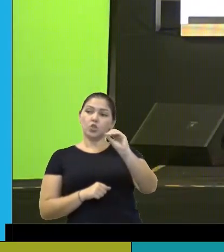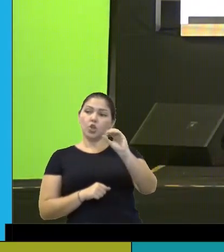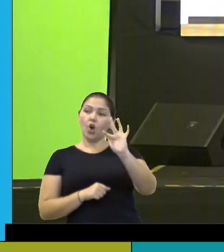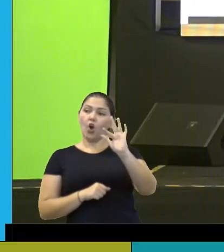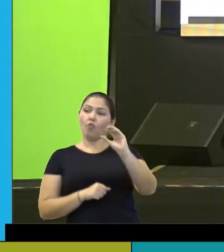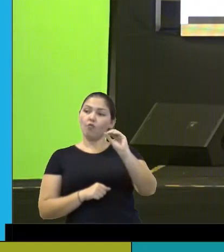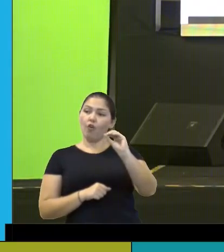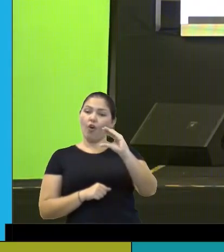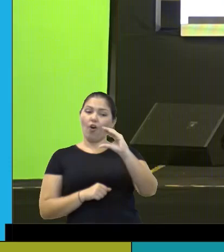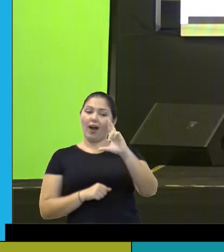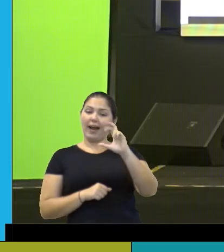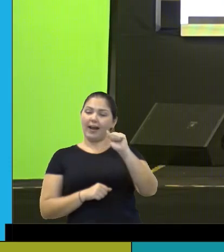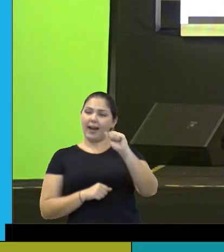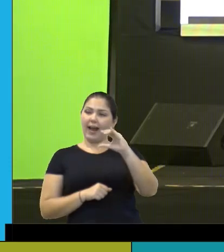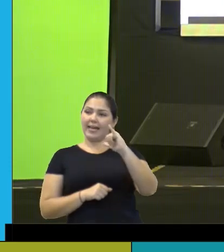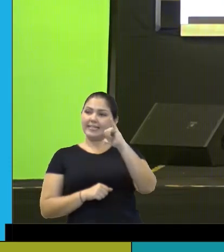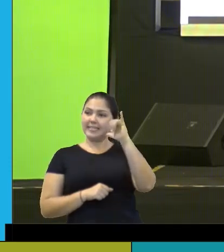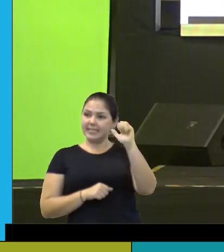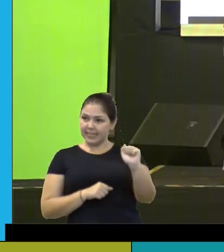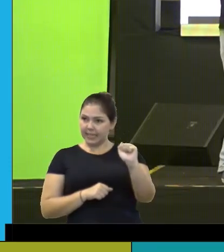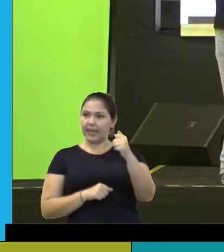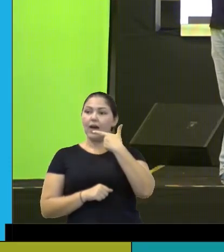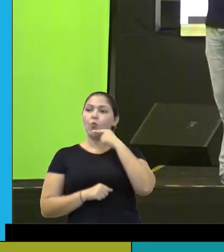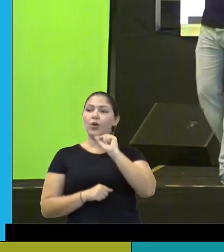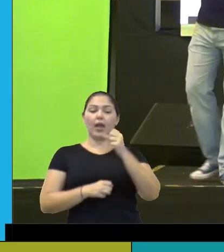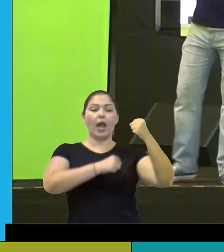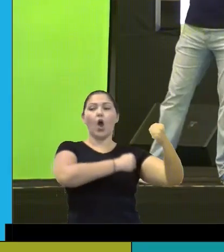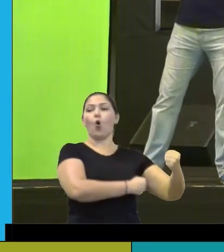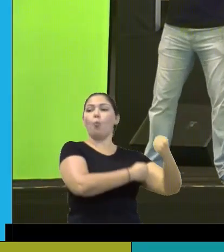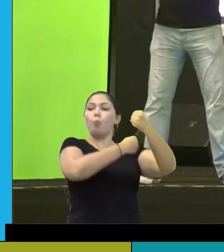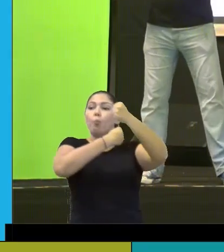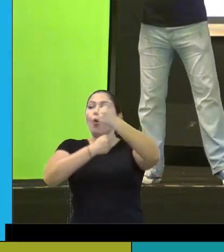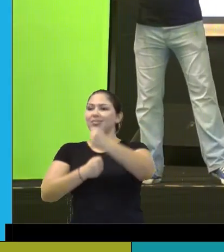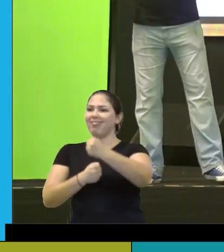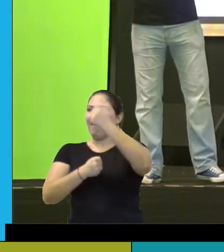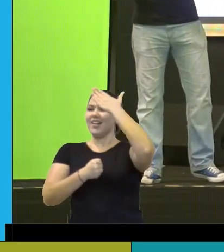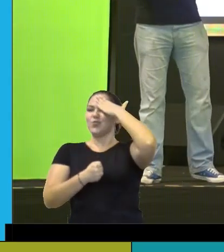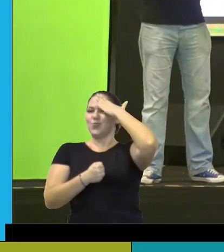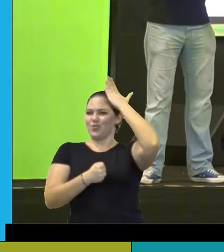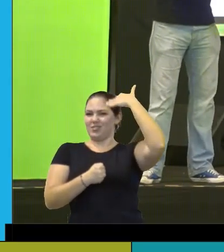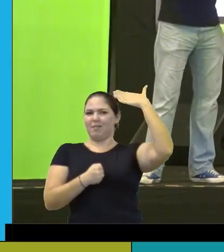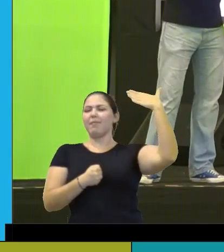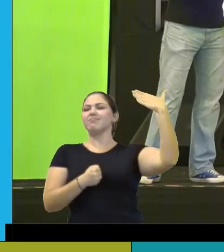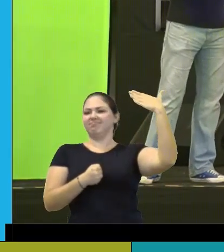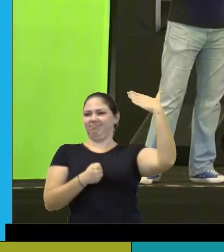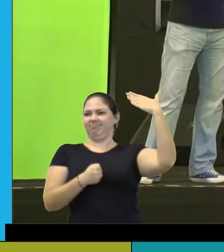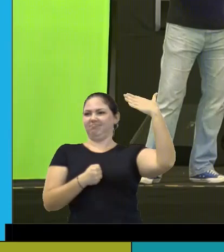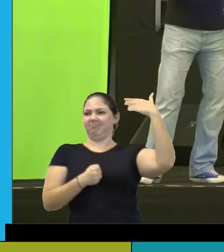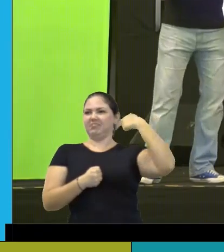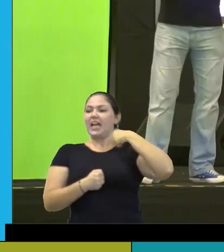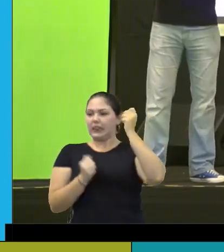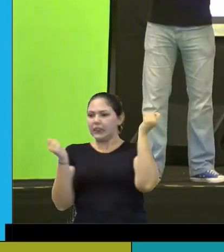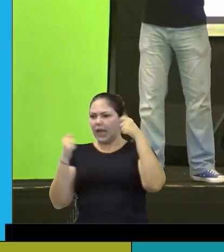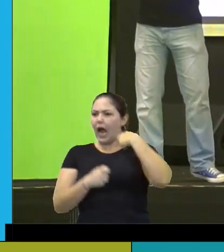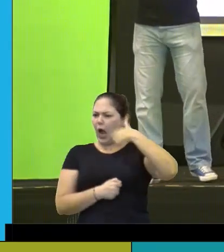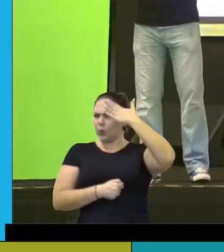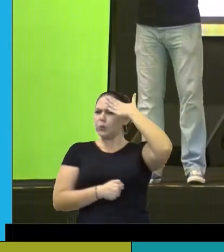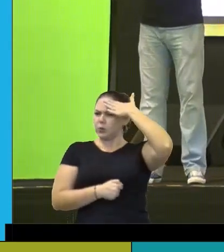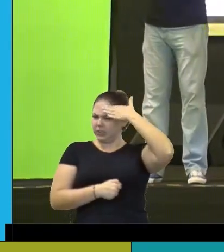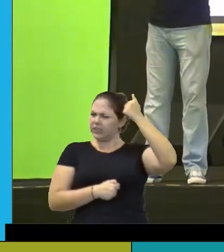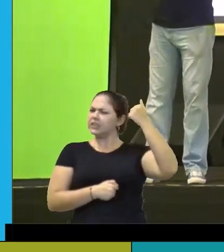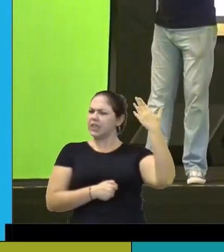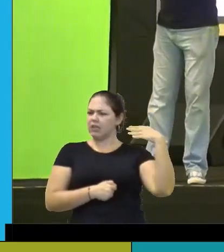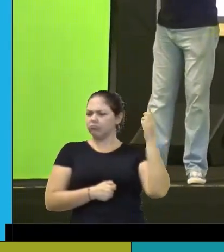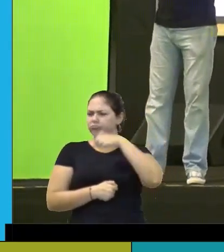do grego poder. Poder da sabedoria ou poder dos sábios. De acordo com Platão, os